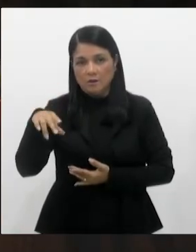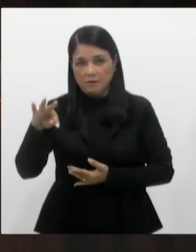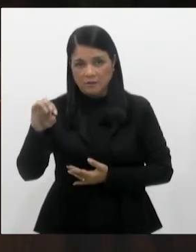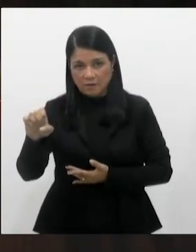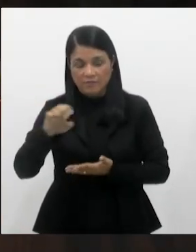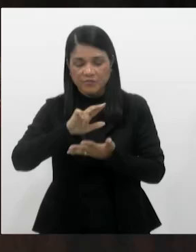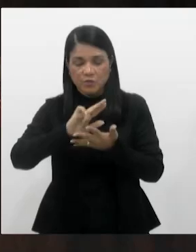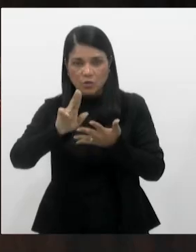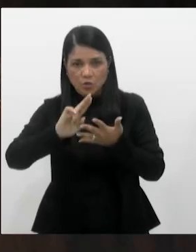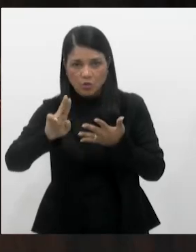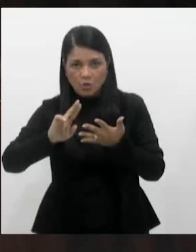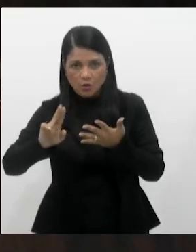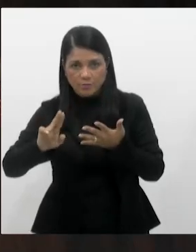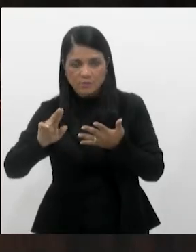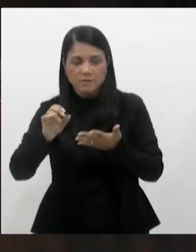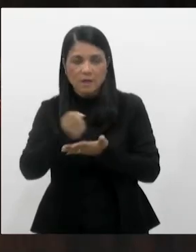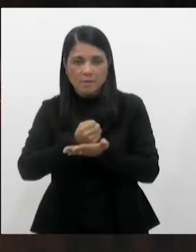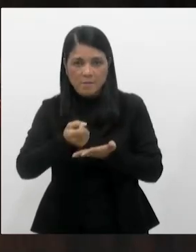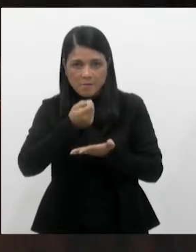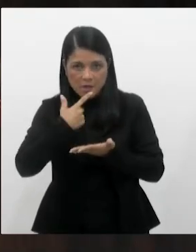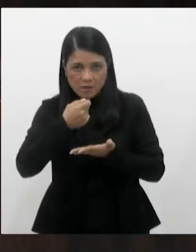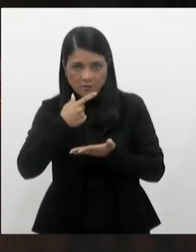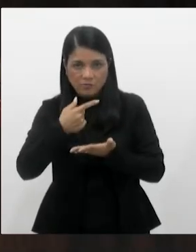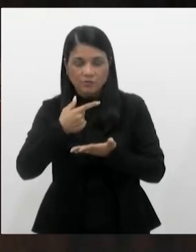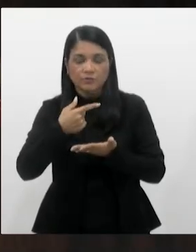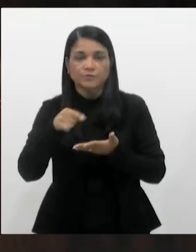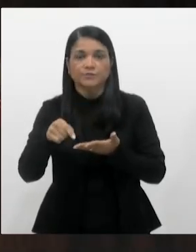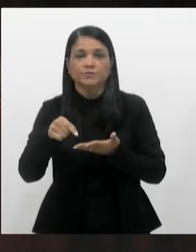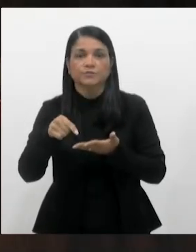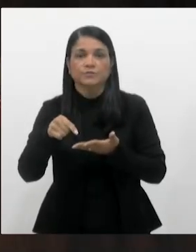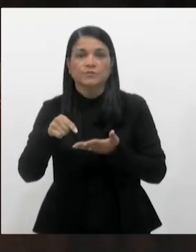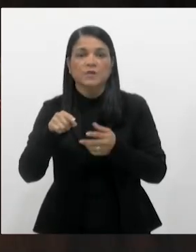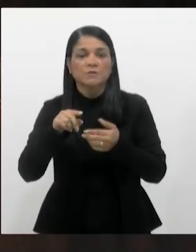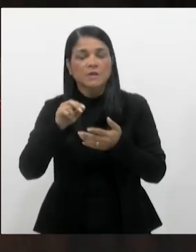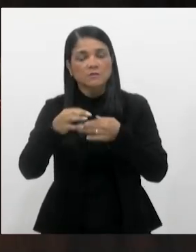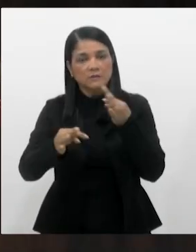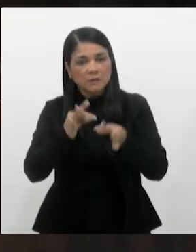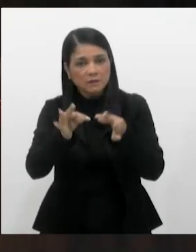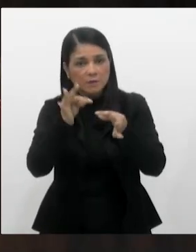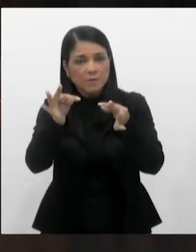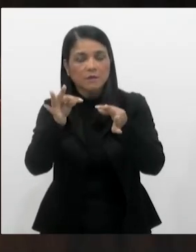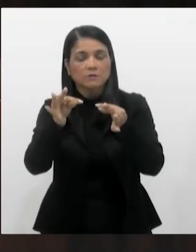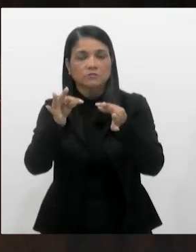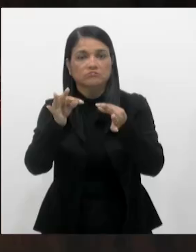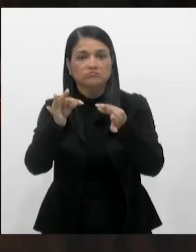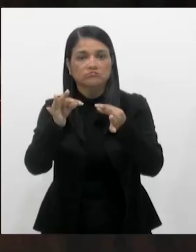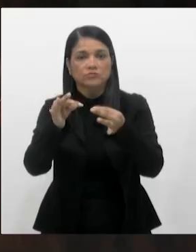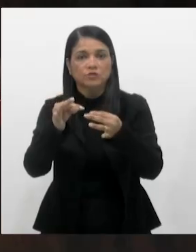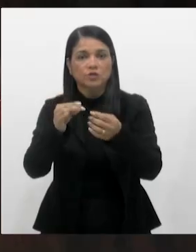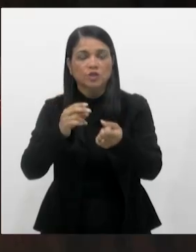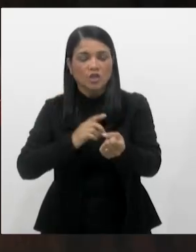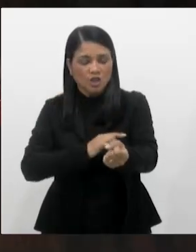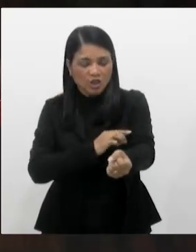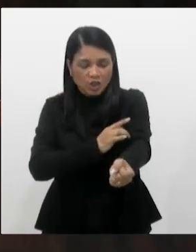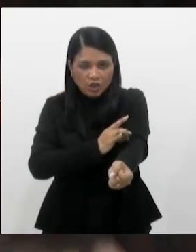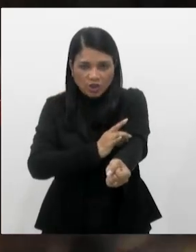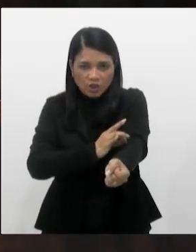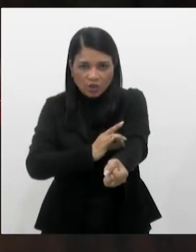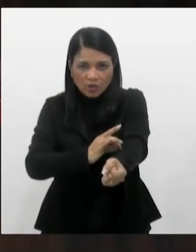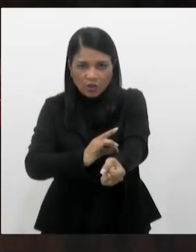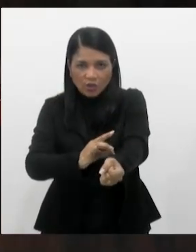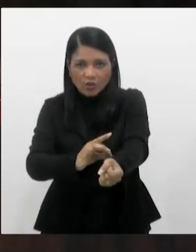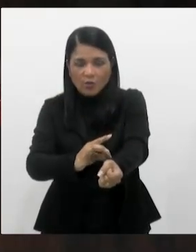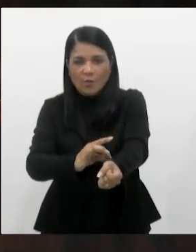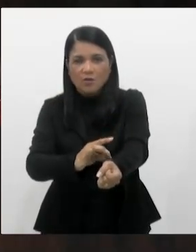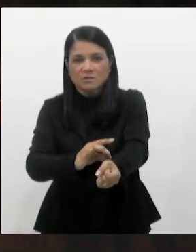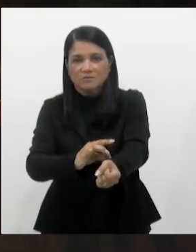Dabigabatrana, Apixabana e Doxabana para o tratamento convencional de trombose venosa. Em